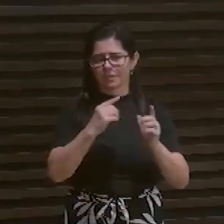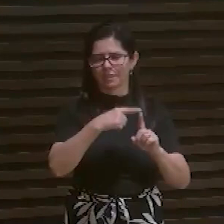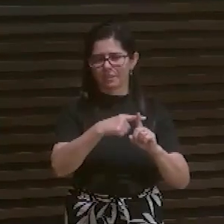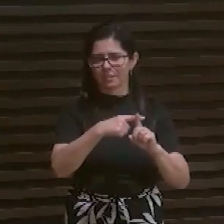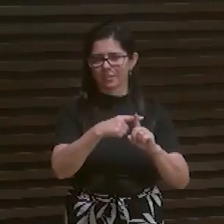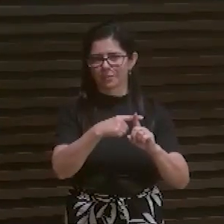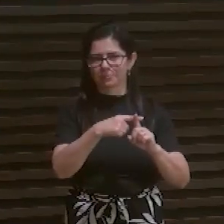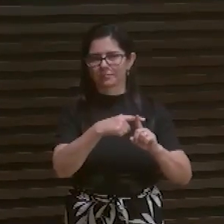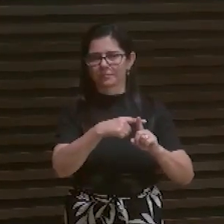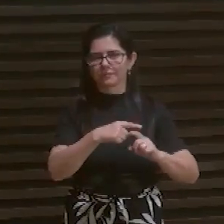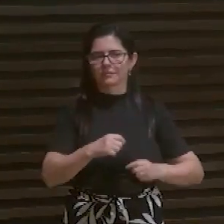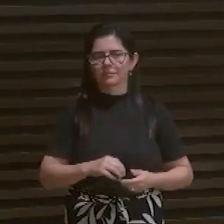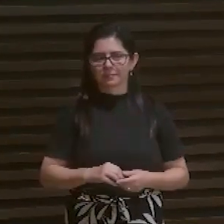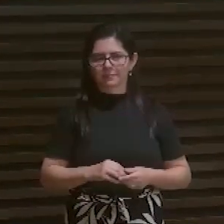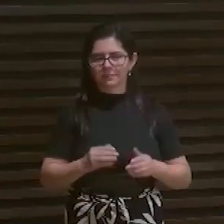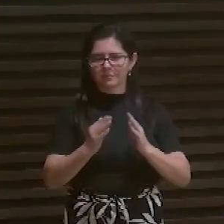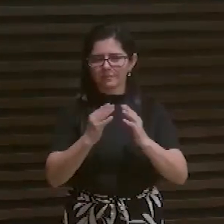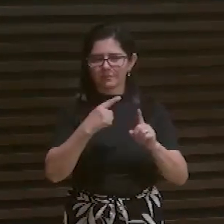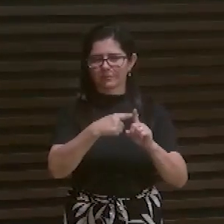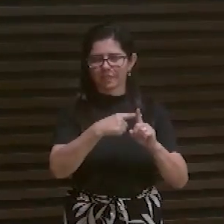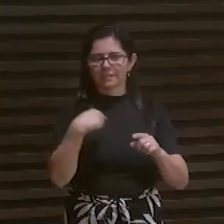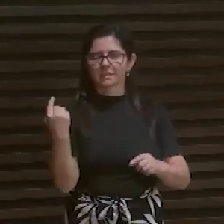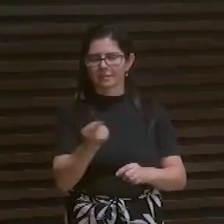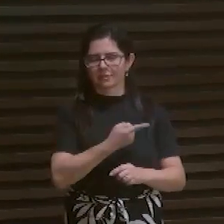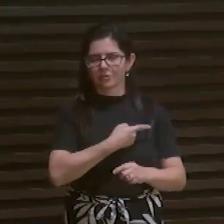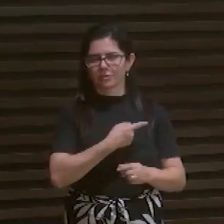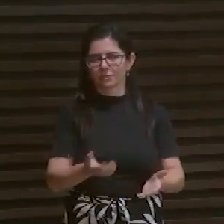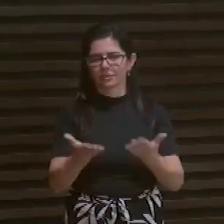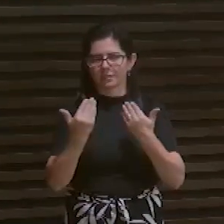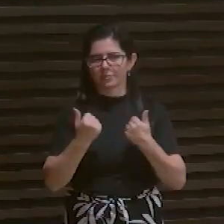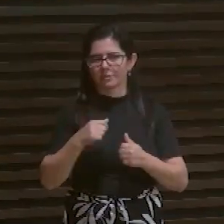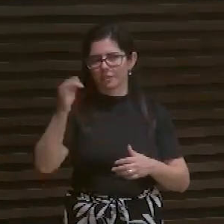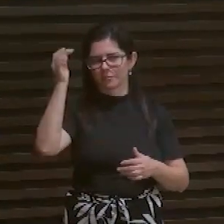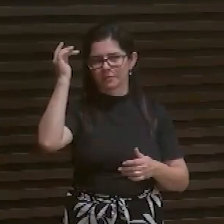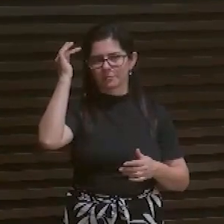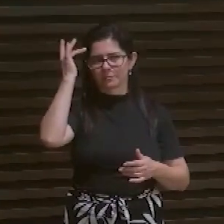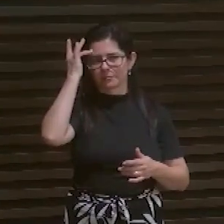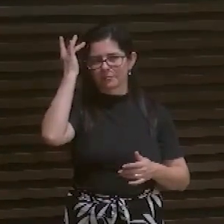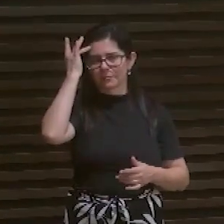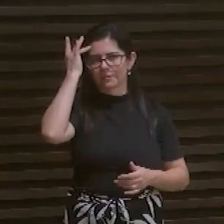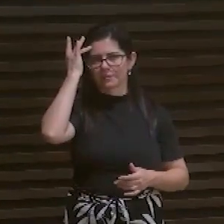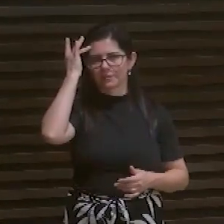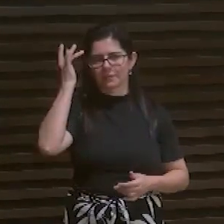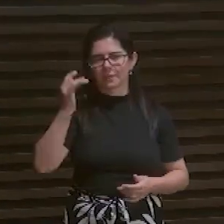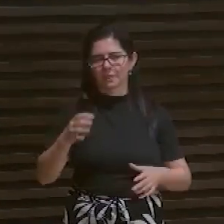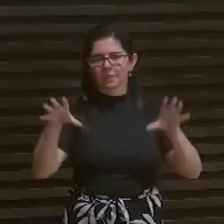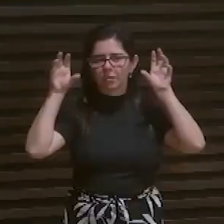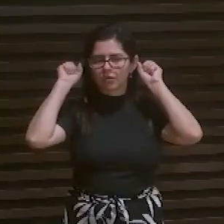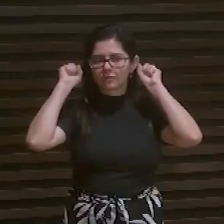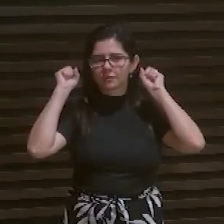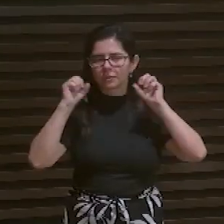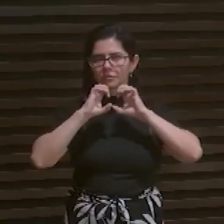na igreja que amadurecemos, é na igreja de Deus e na comunhão dos santos que ouvimos o evangelho e que somos confrontados